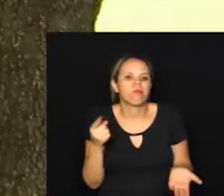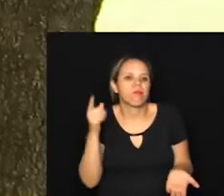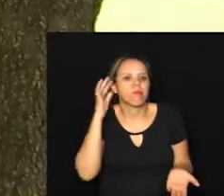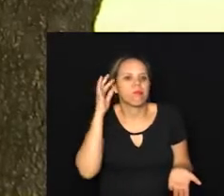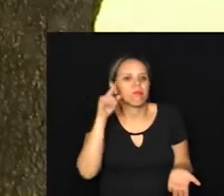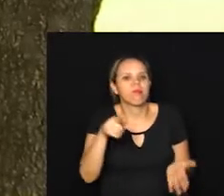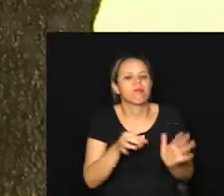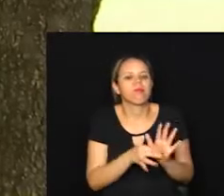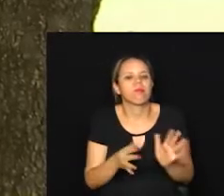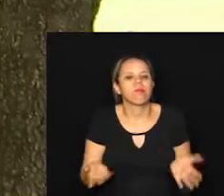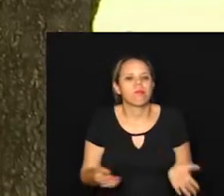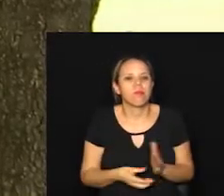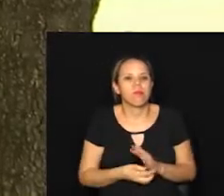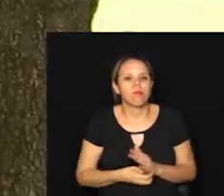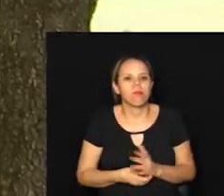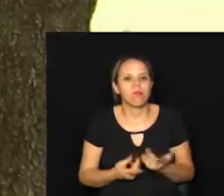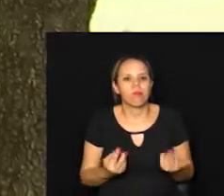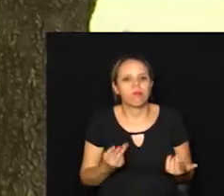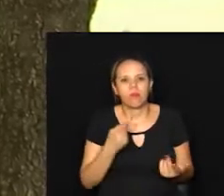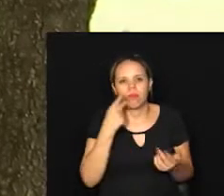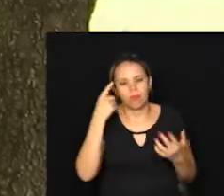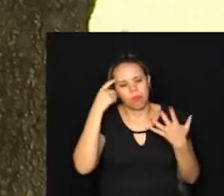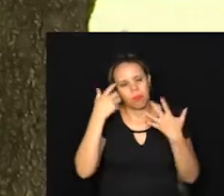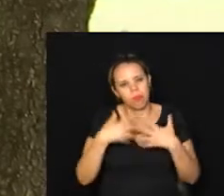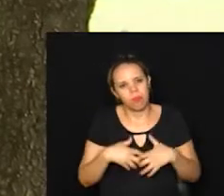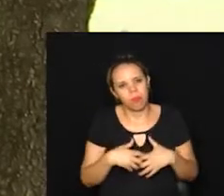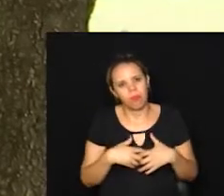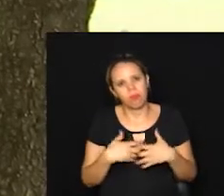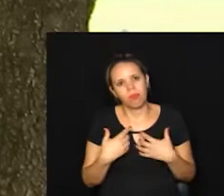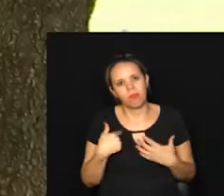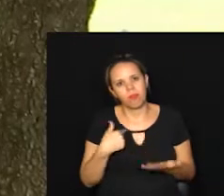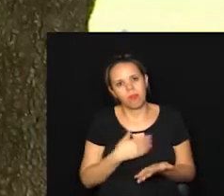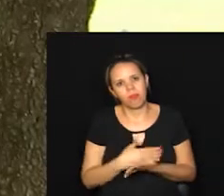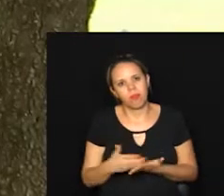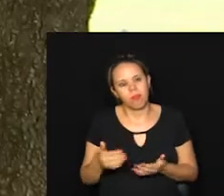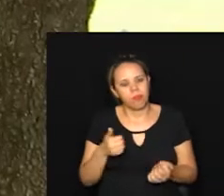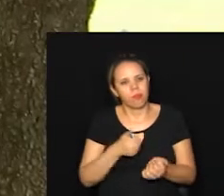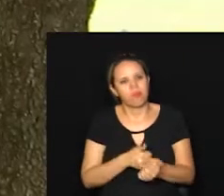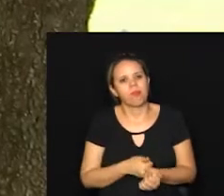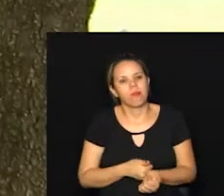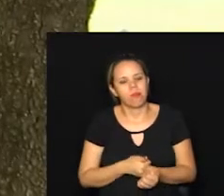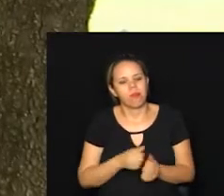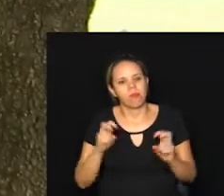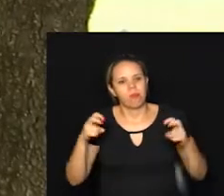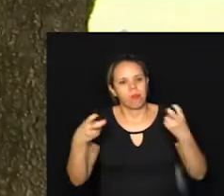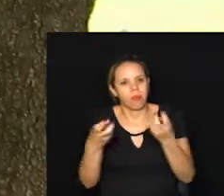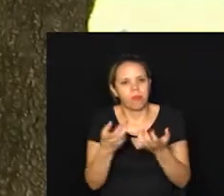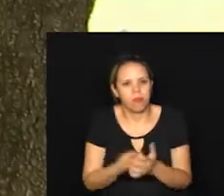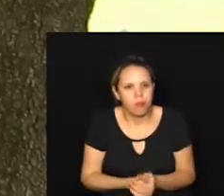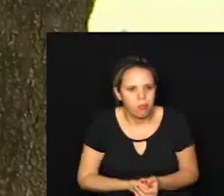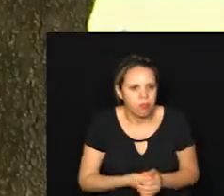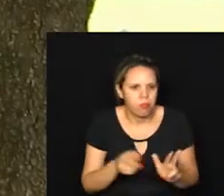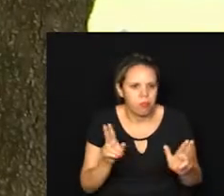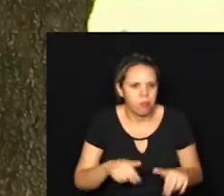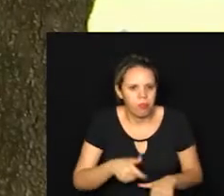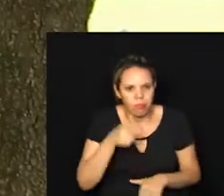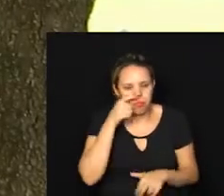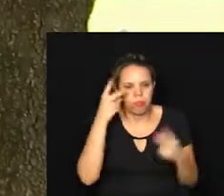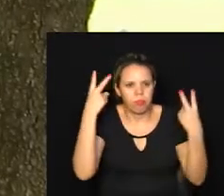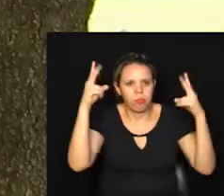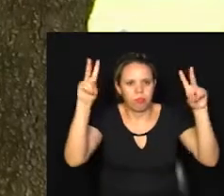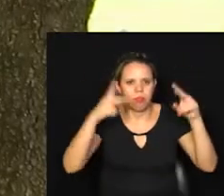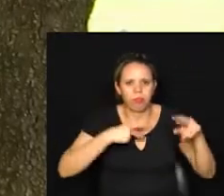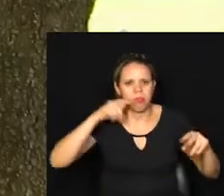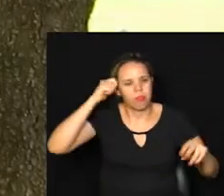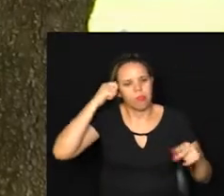seu palpite. Eu estava até fazendo uma reflexão desde que eu comecei a acompanhar o derby no estádio. Eu nunca assisti uma vitória da Ponte